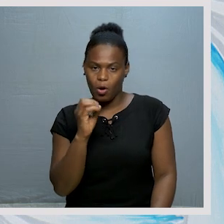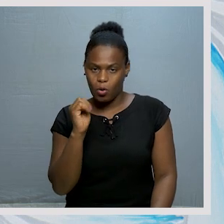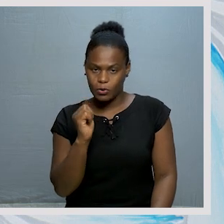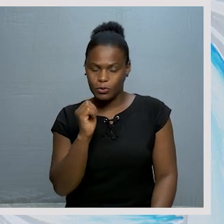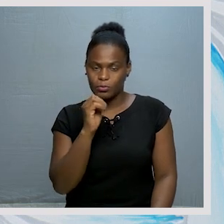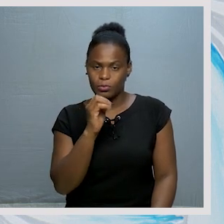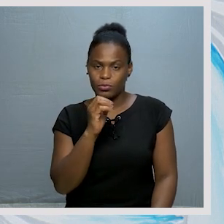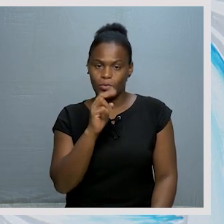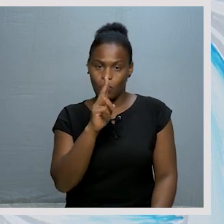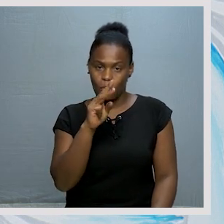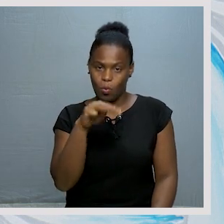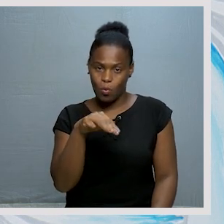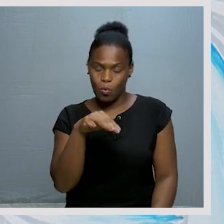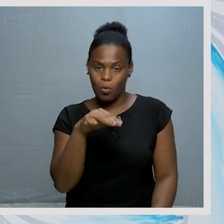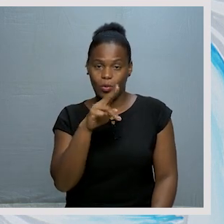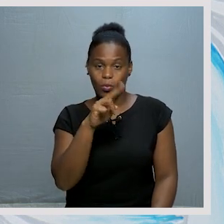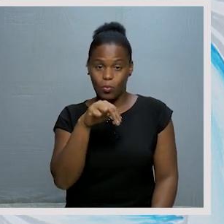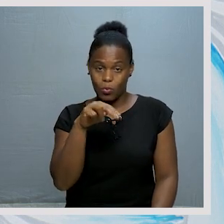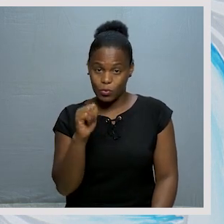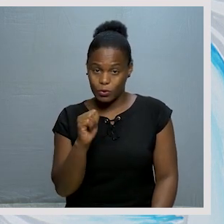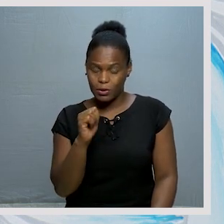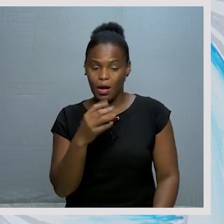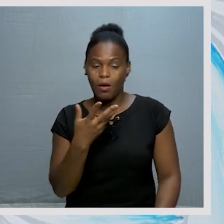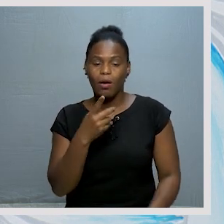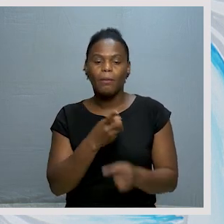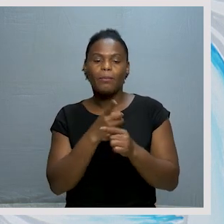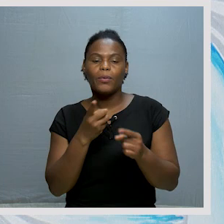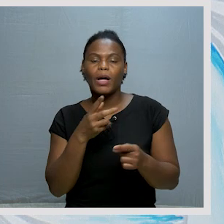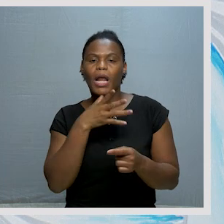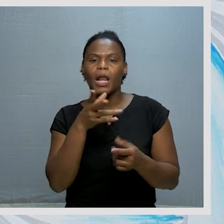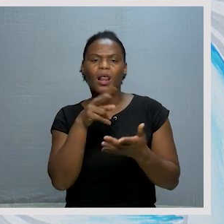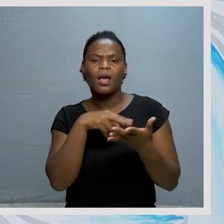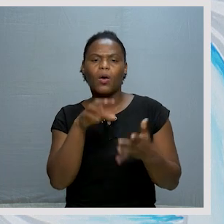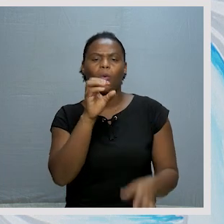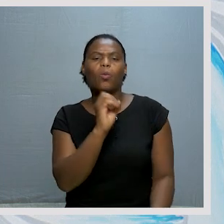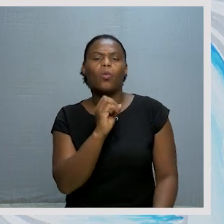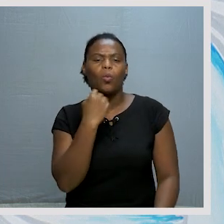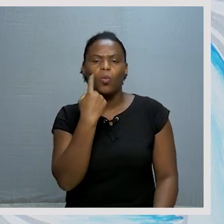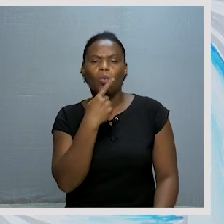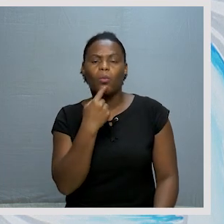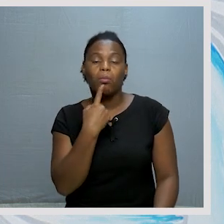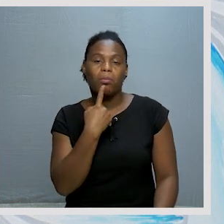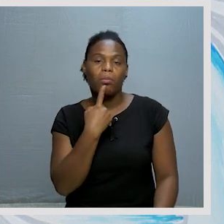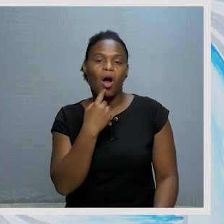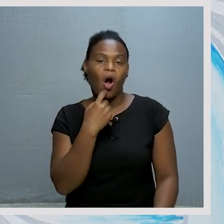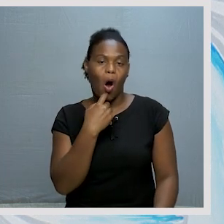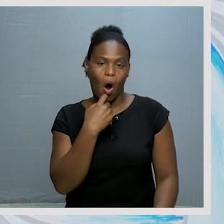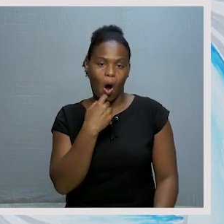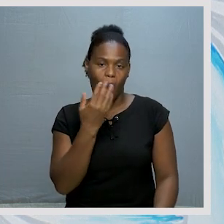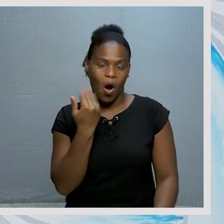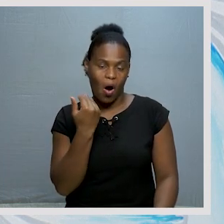os, e uns. Agora, por que eu li o e por que eu li os? Porque o